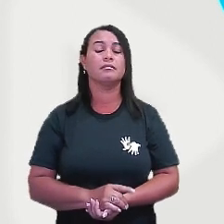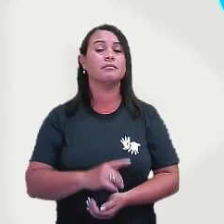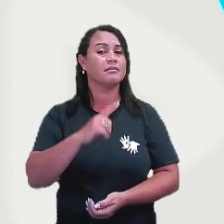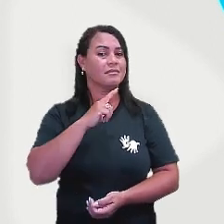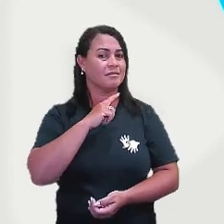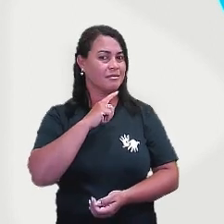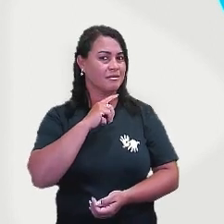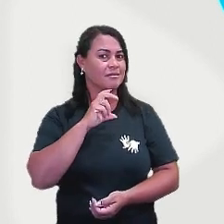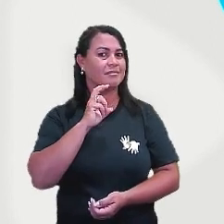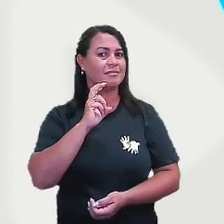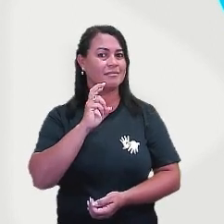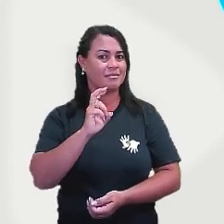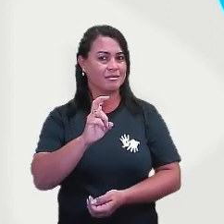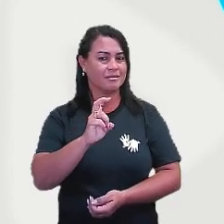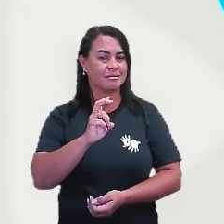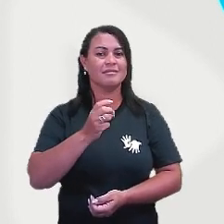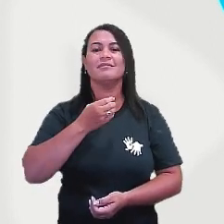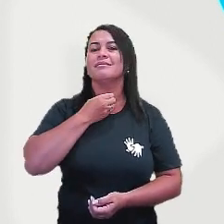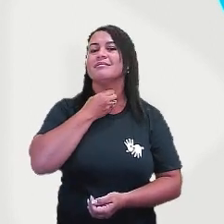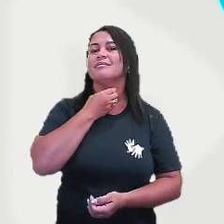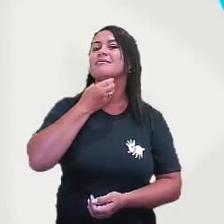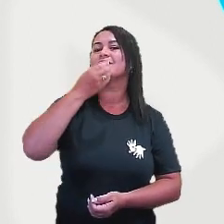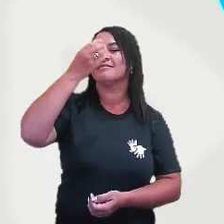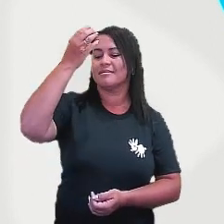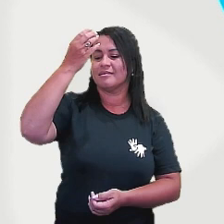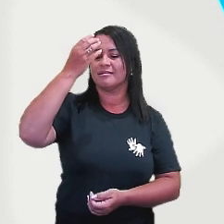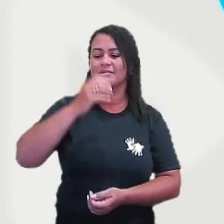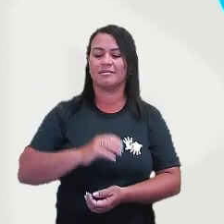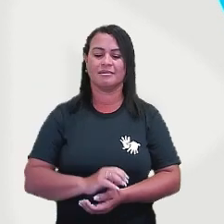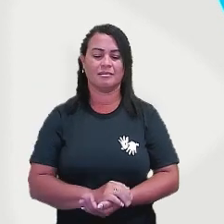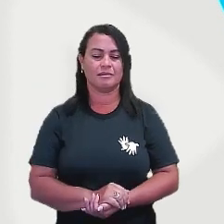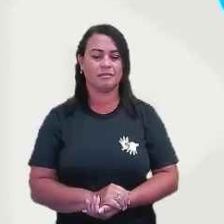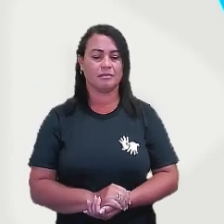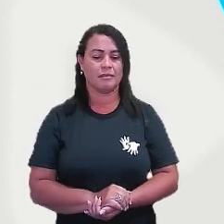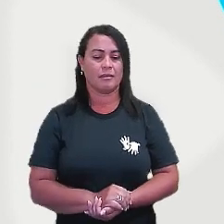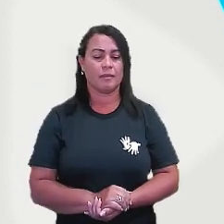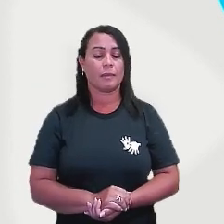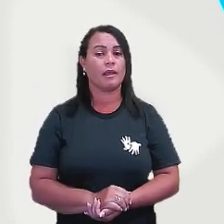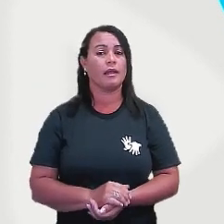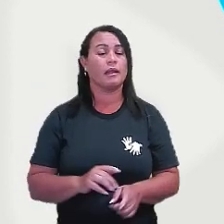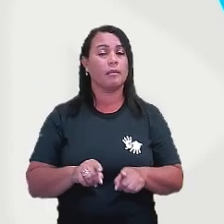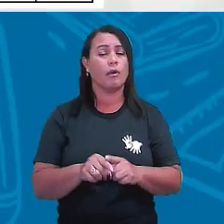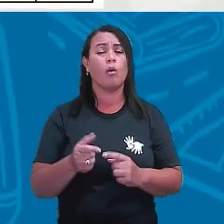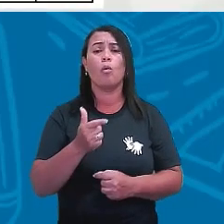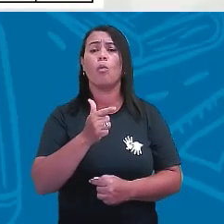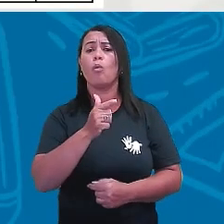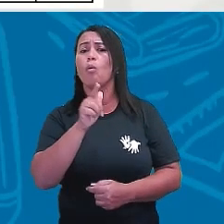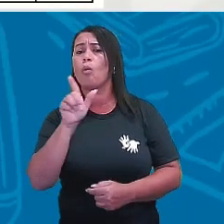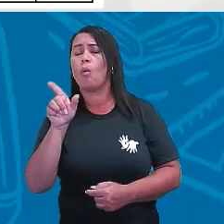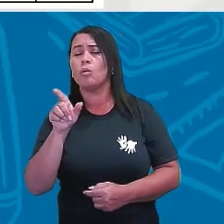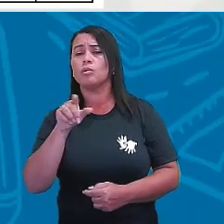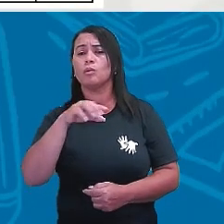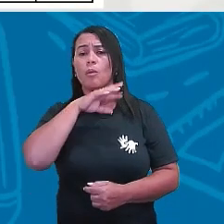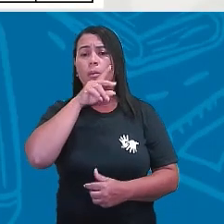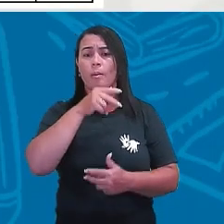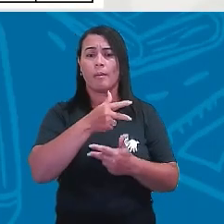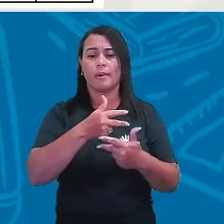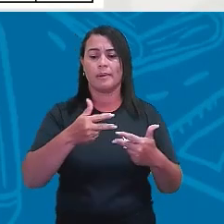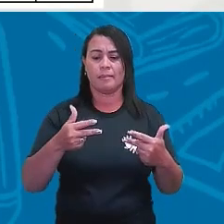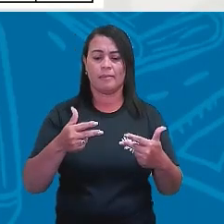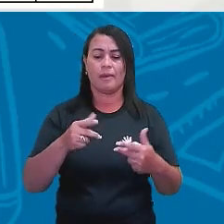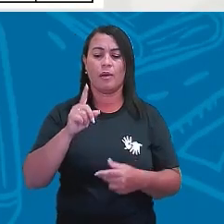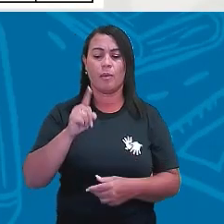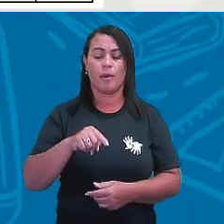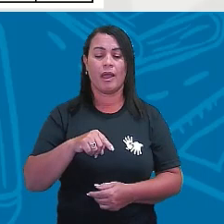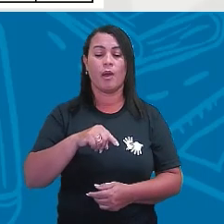São 5 girafas. O nosso próximo animal que nós vamos contar é